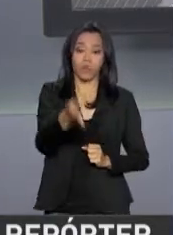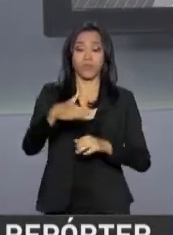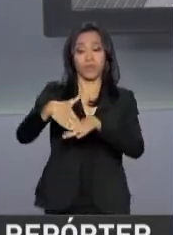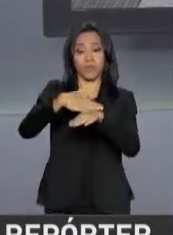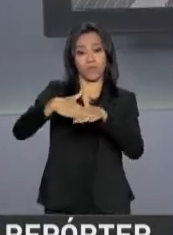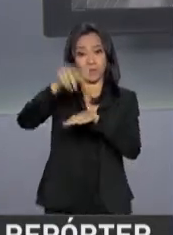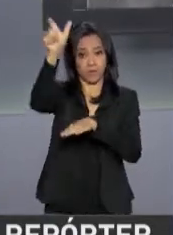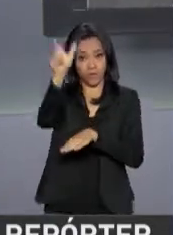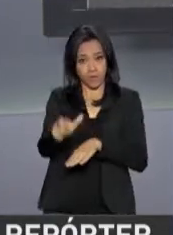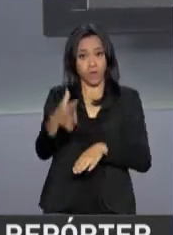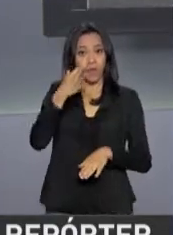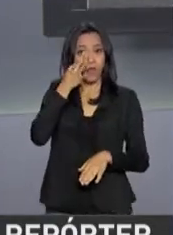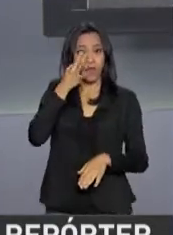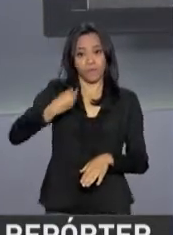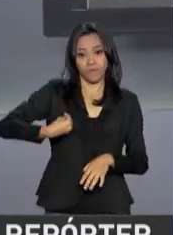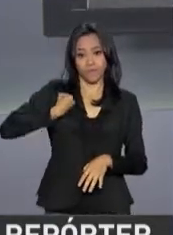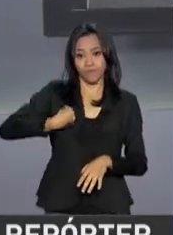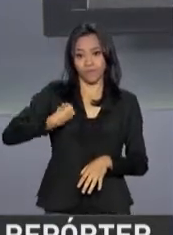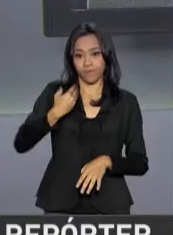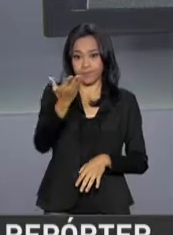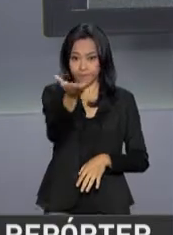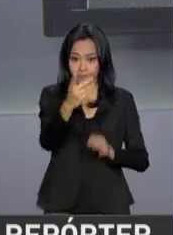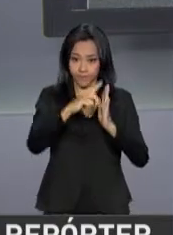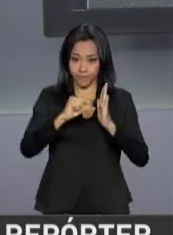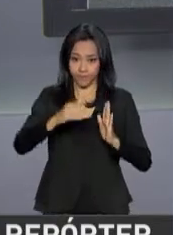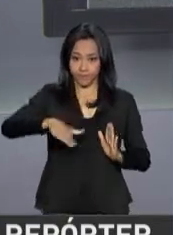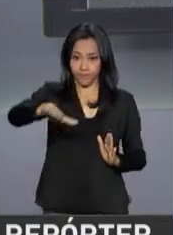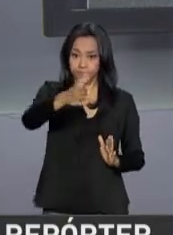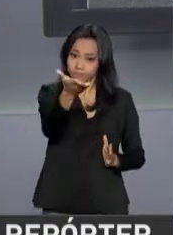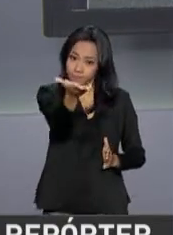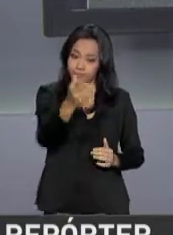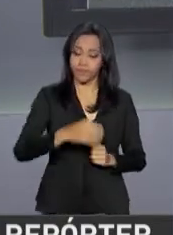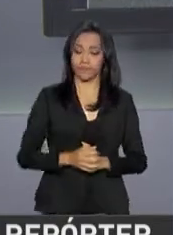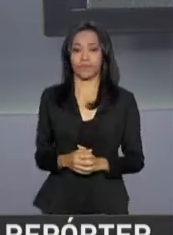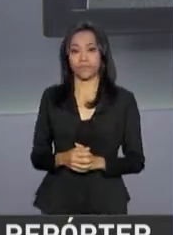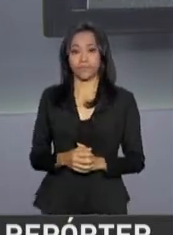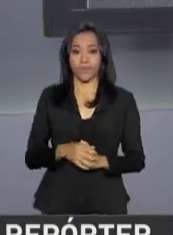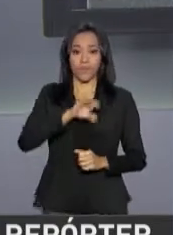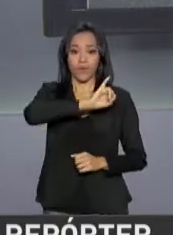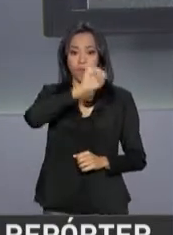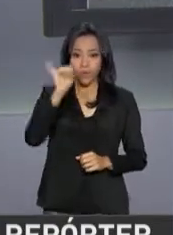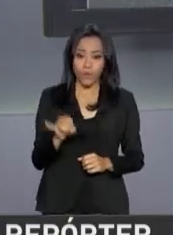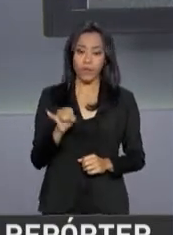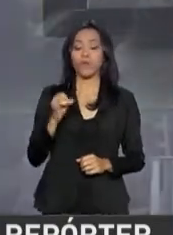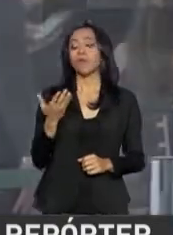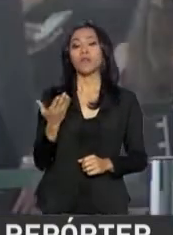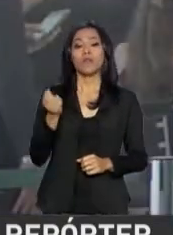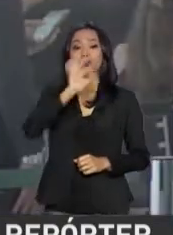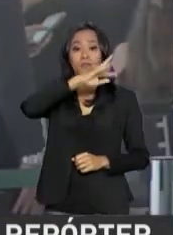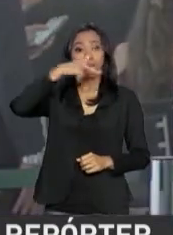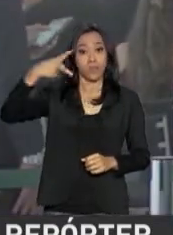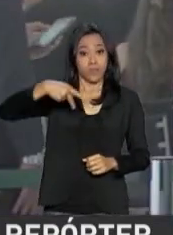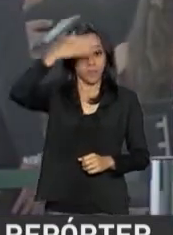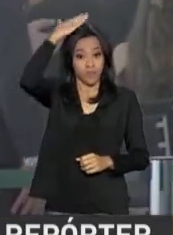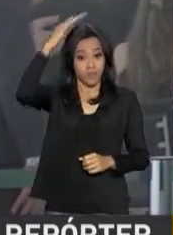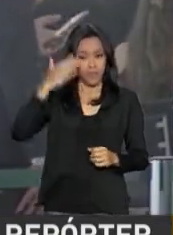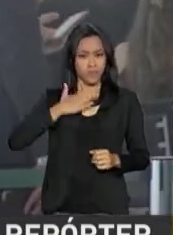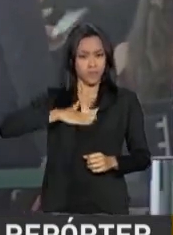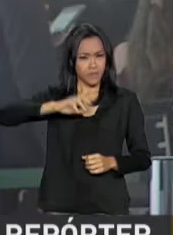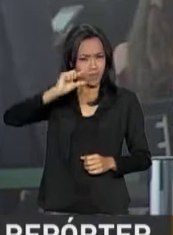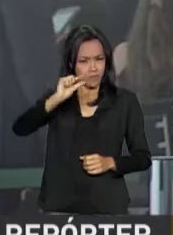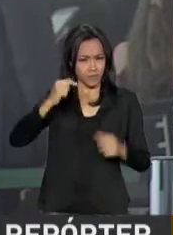karen que está no palácio do planalto olá luana com você olá thaíssa o presidente michel temer participa em